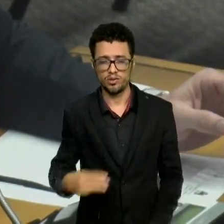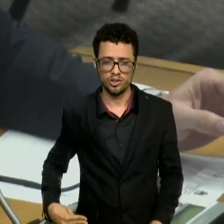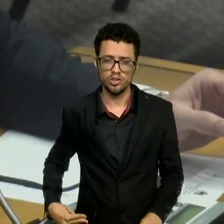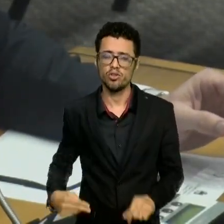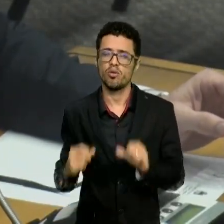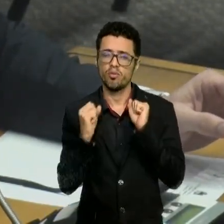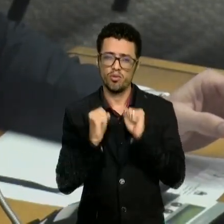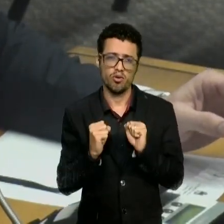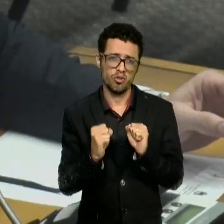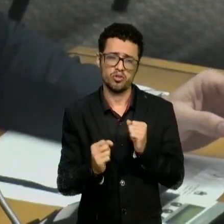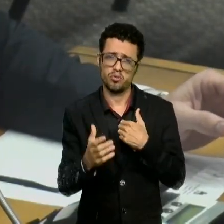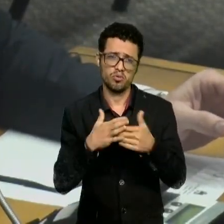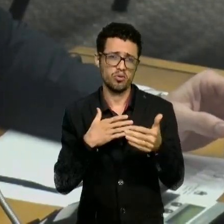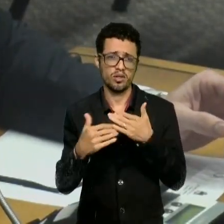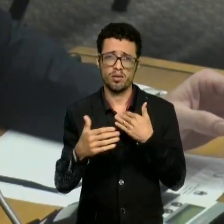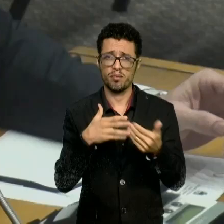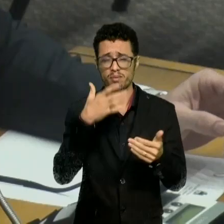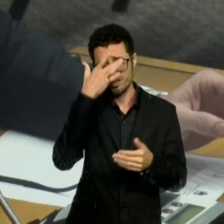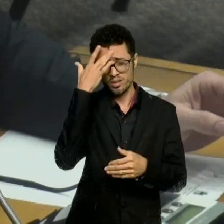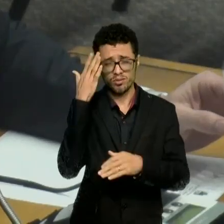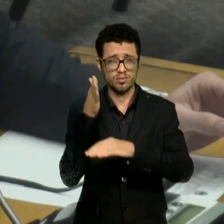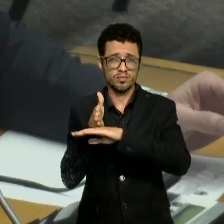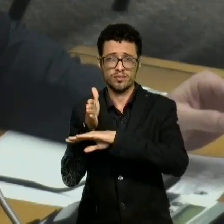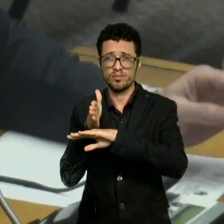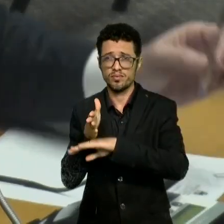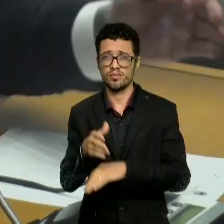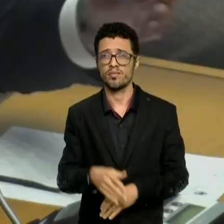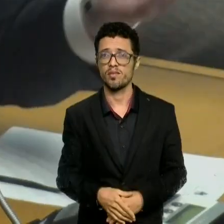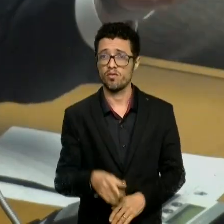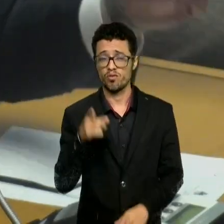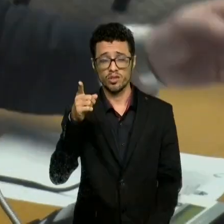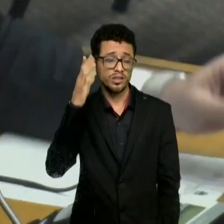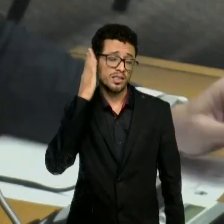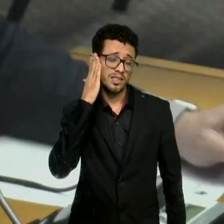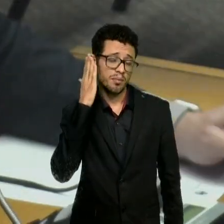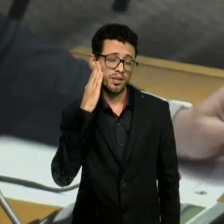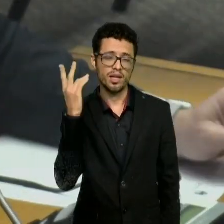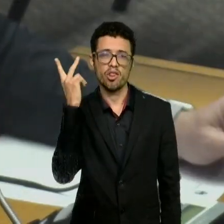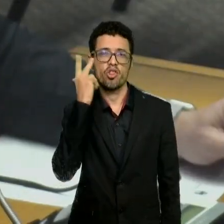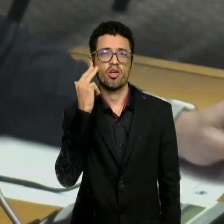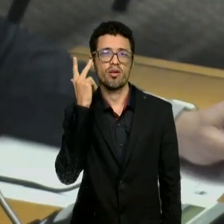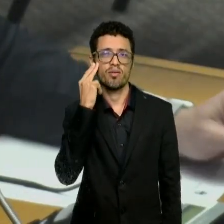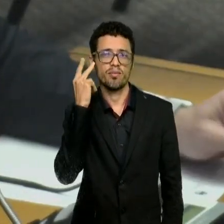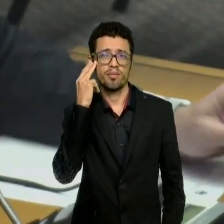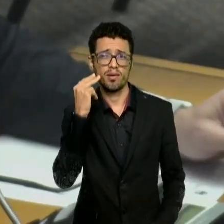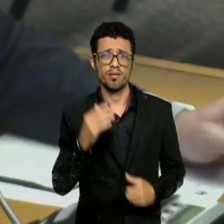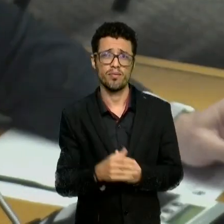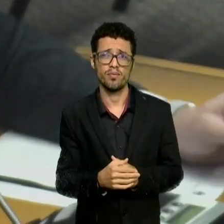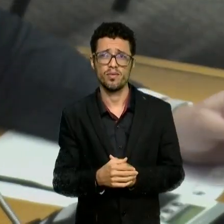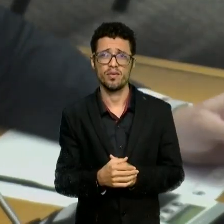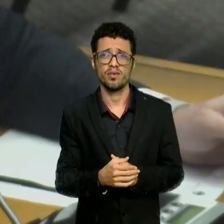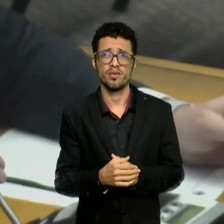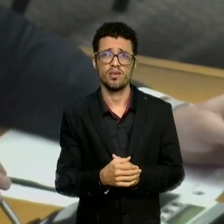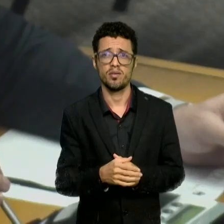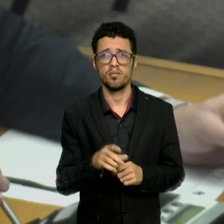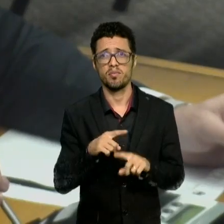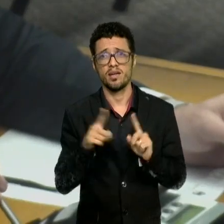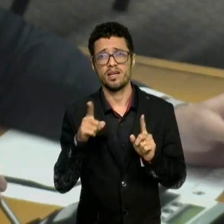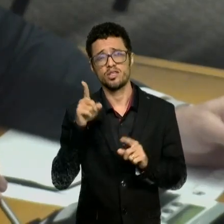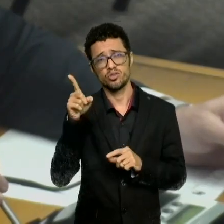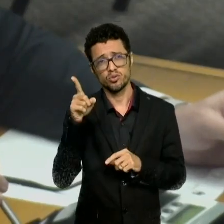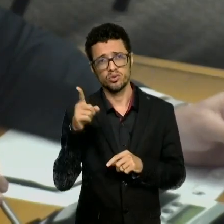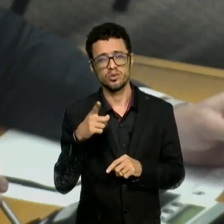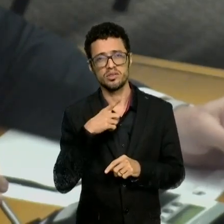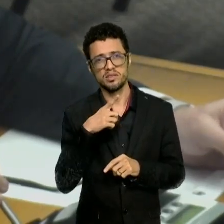inclusive, que é normal, Vossa Excelência sabe disso, acontece que tem essa obsessão em tentar